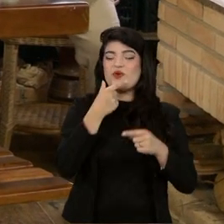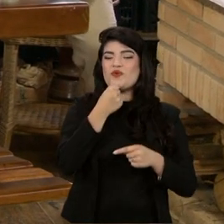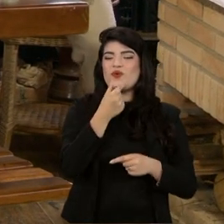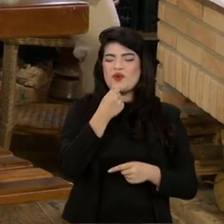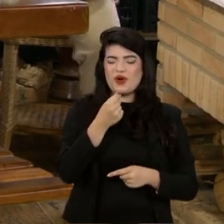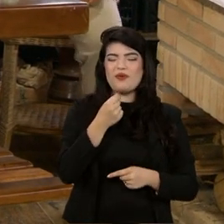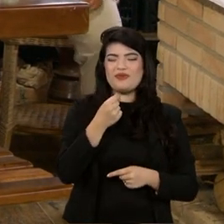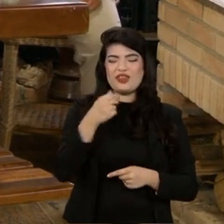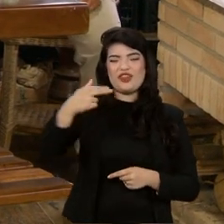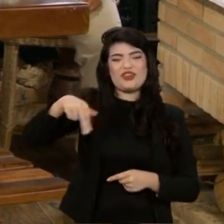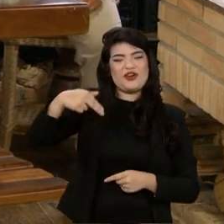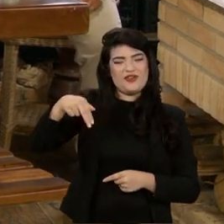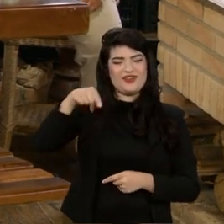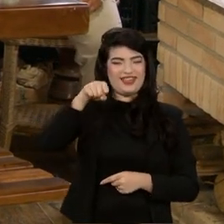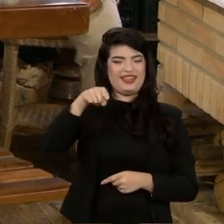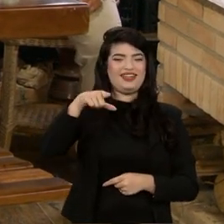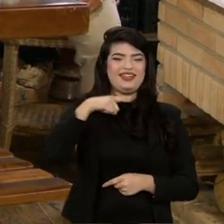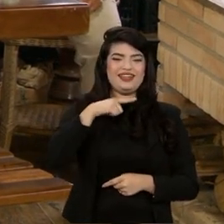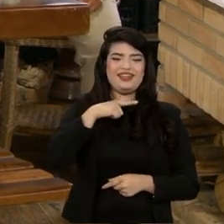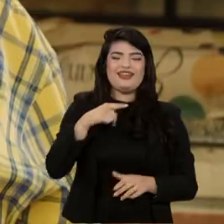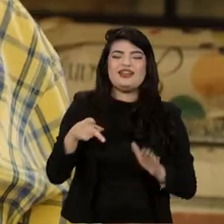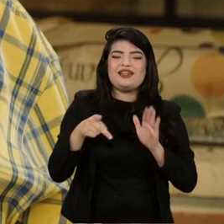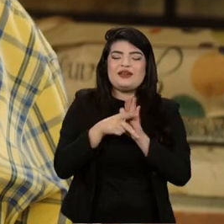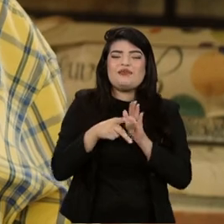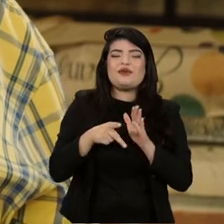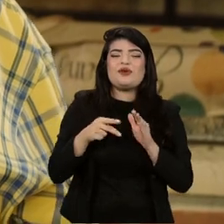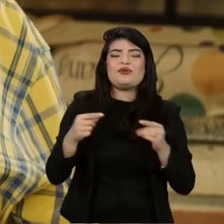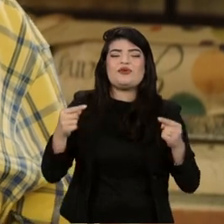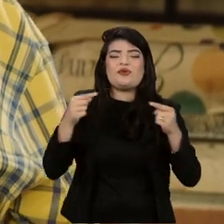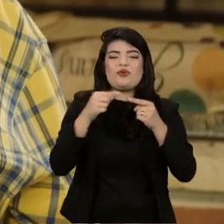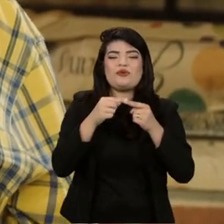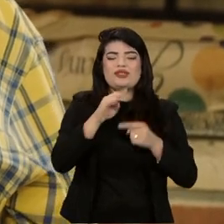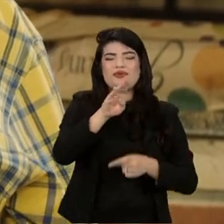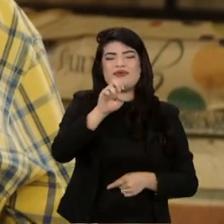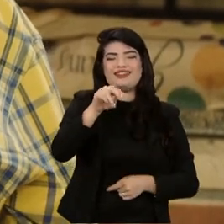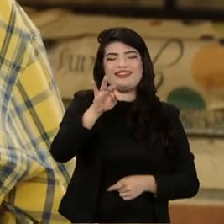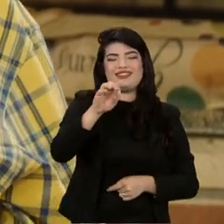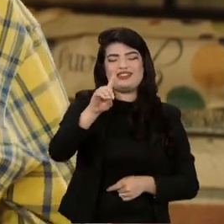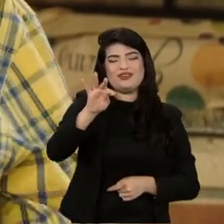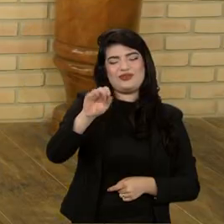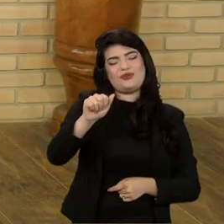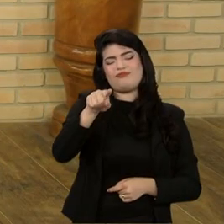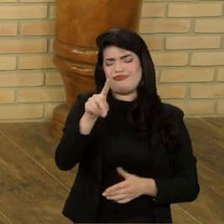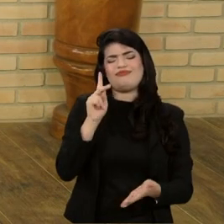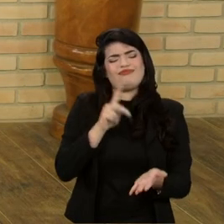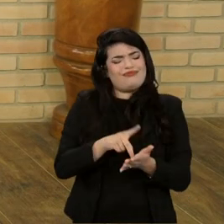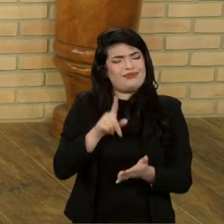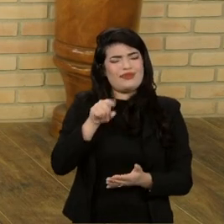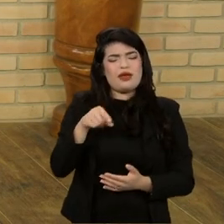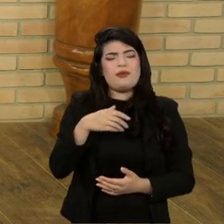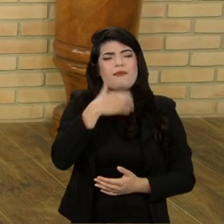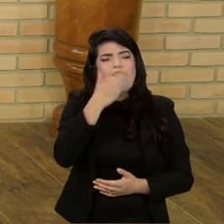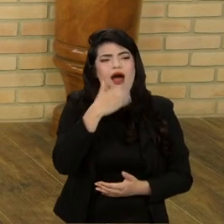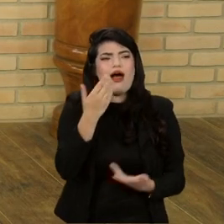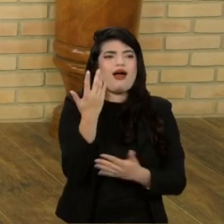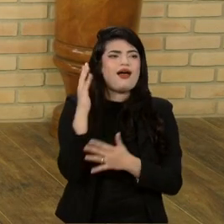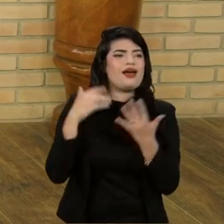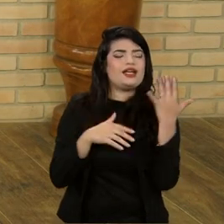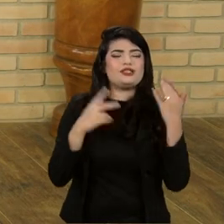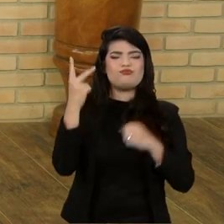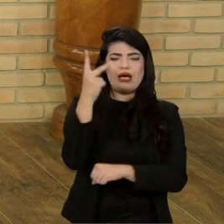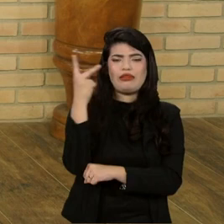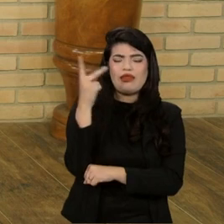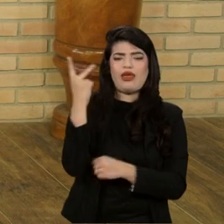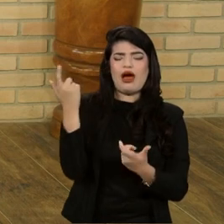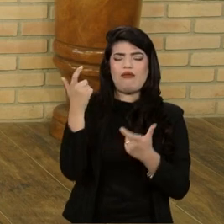bonita. Eu e Almir Sater devemos nossa carreira, Benedito Rui Barbosa. Verdade é essa. Eu desde o Paraíso, Pantanal, Rei